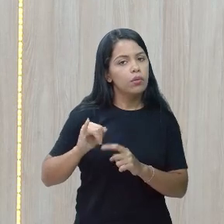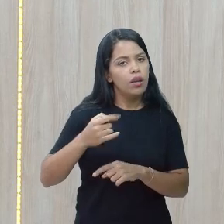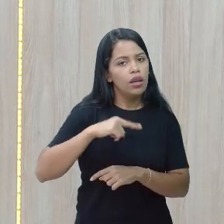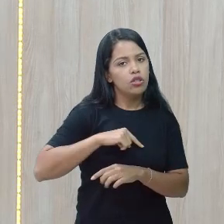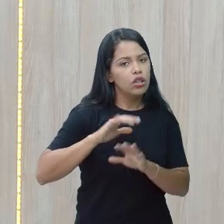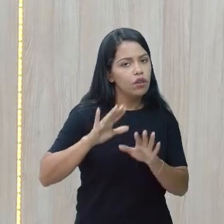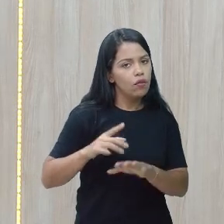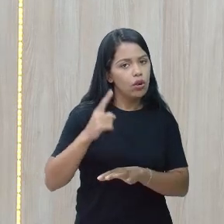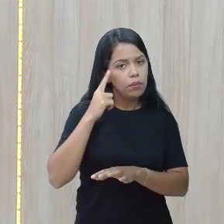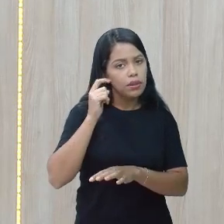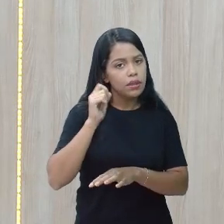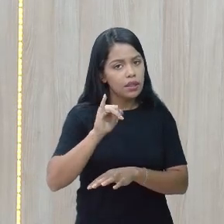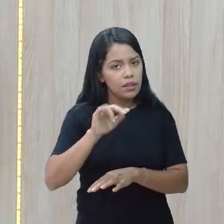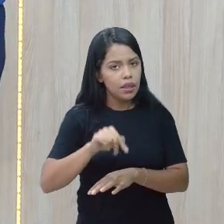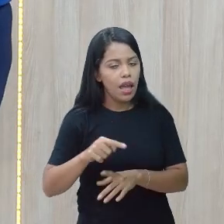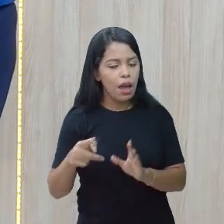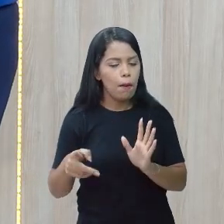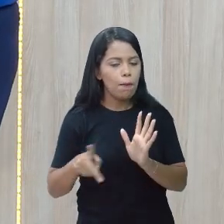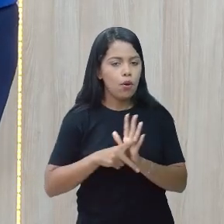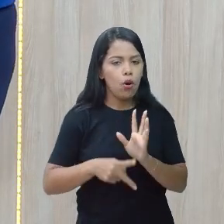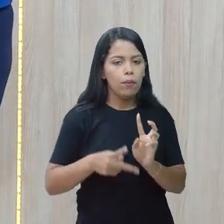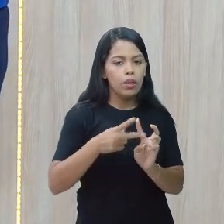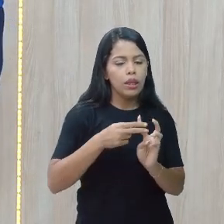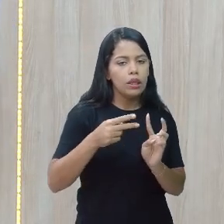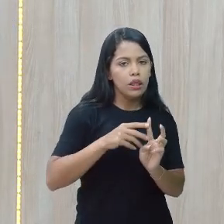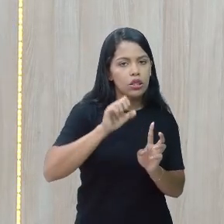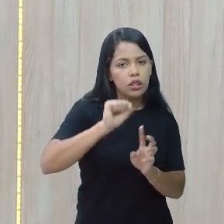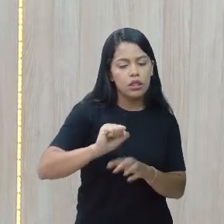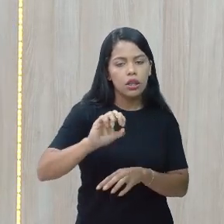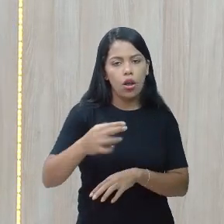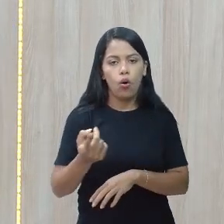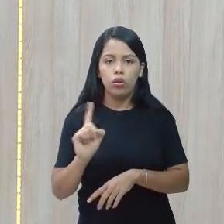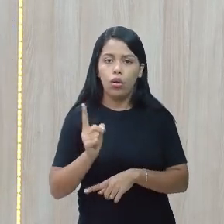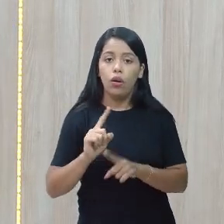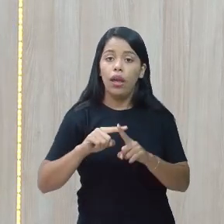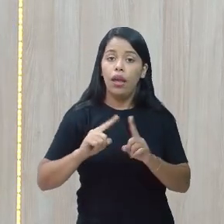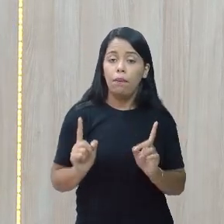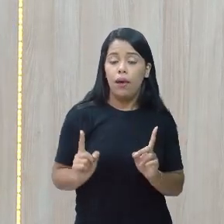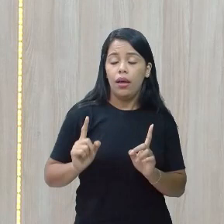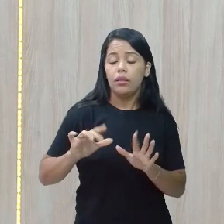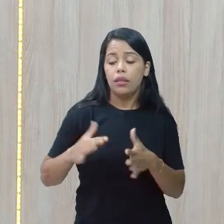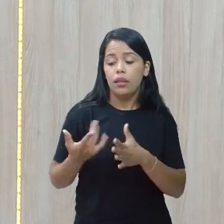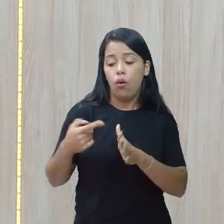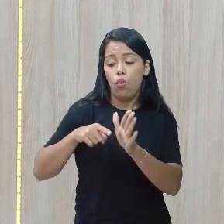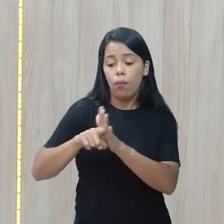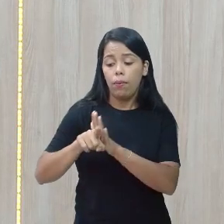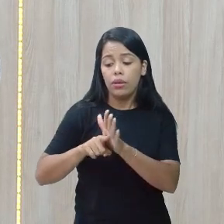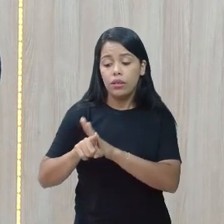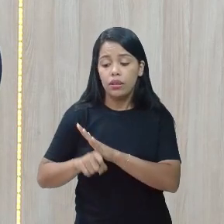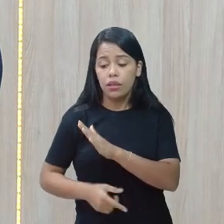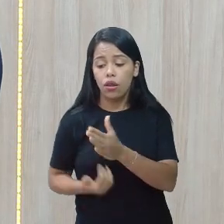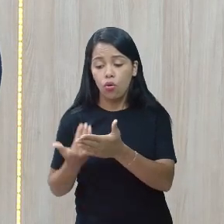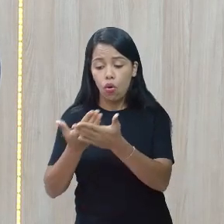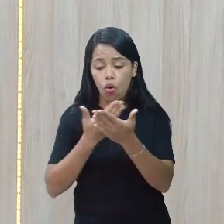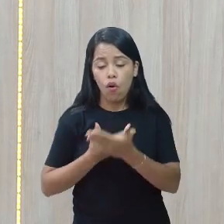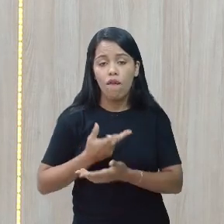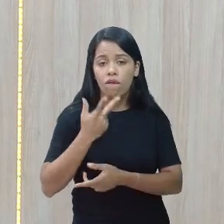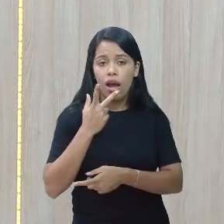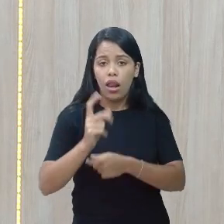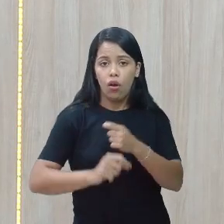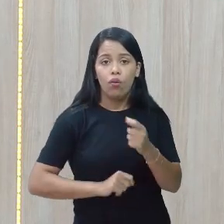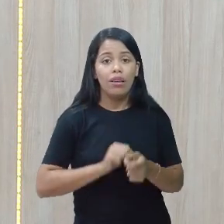não. Bom, pelos pesquisadores, eles dizem o seguinte: se o indígena estiver cantando